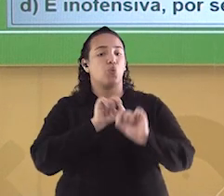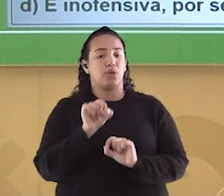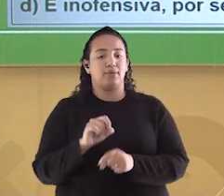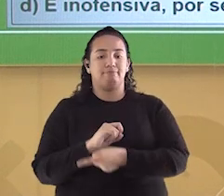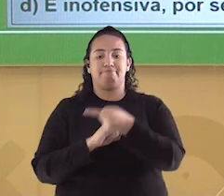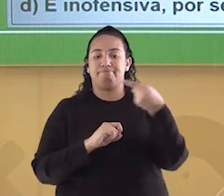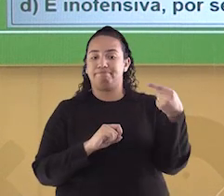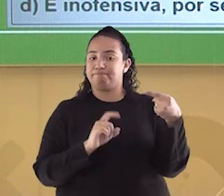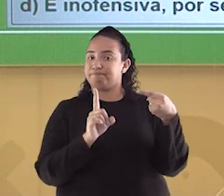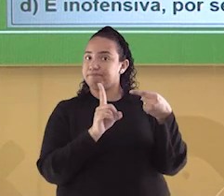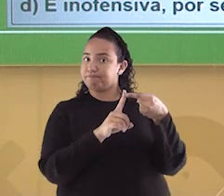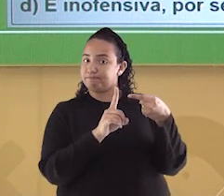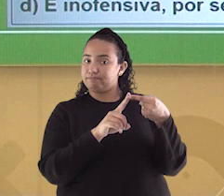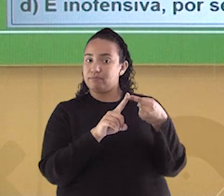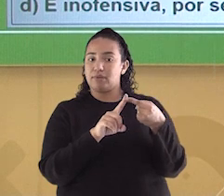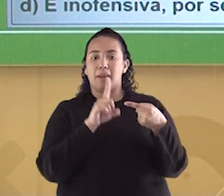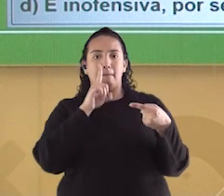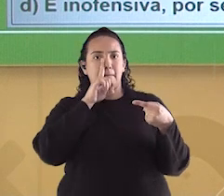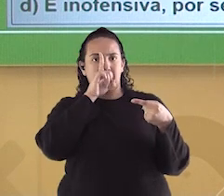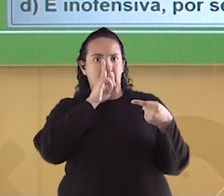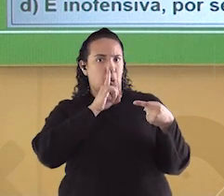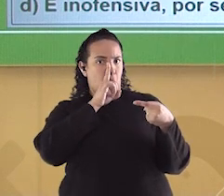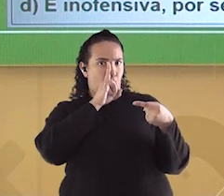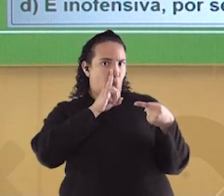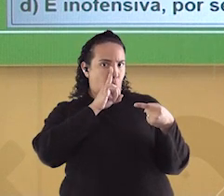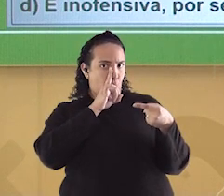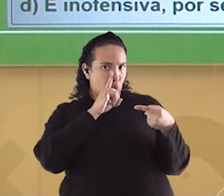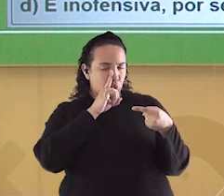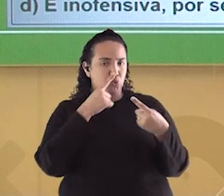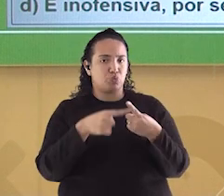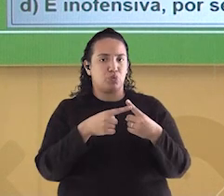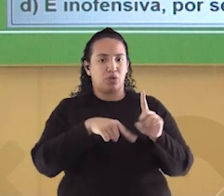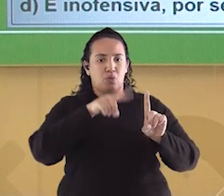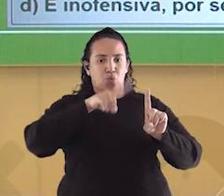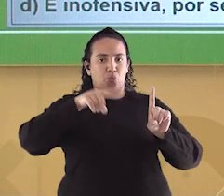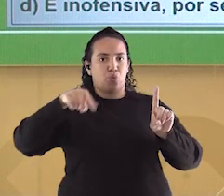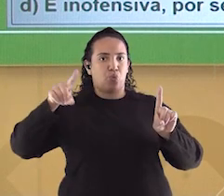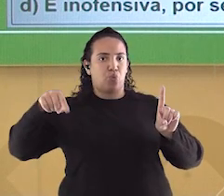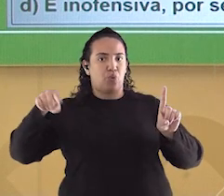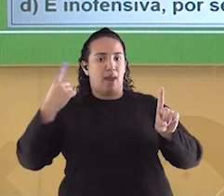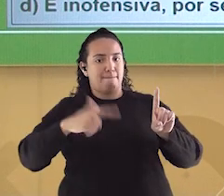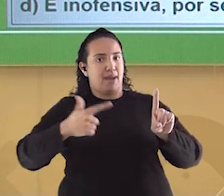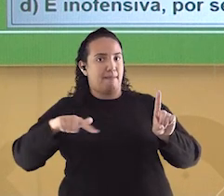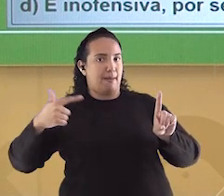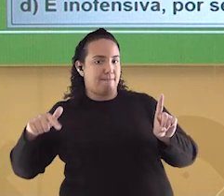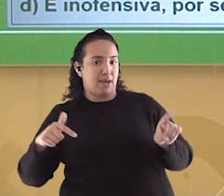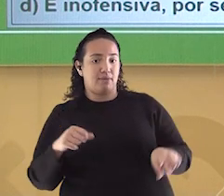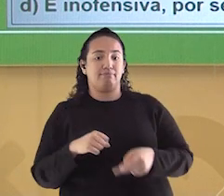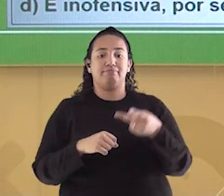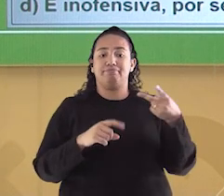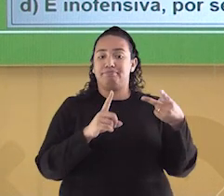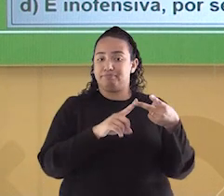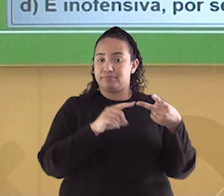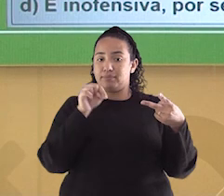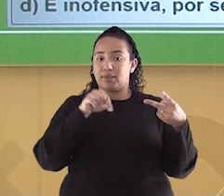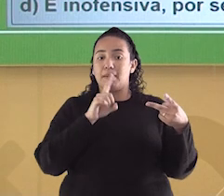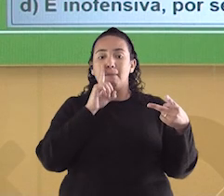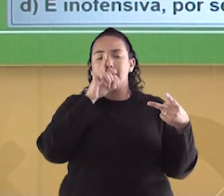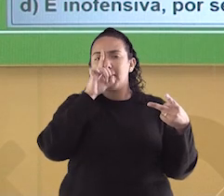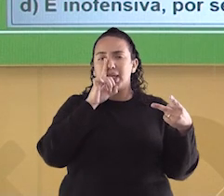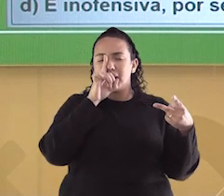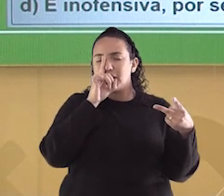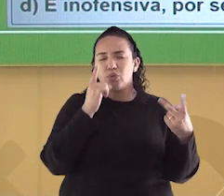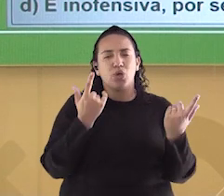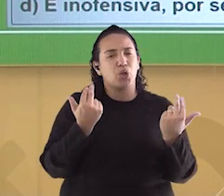A, oferece riscos por ser de alta frequência? Letra B, oferece riscos assim como